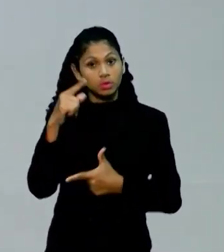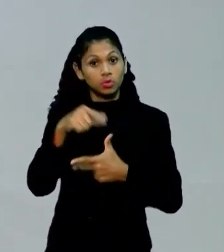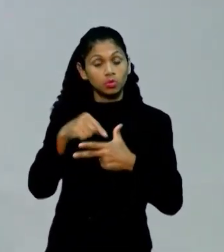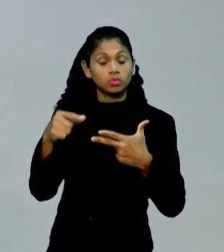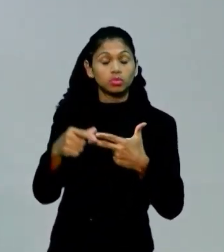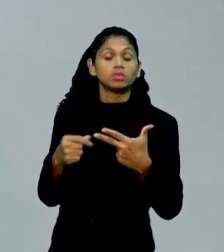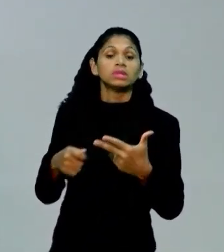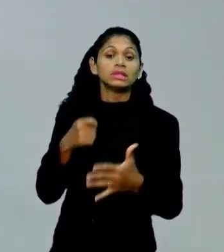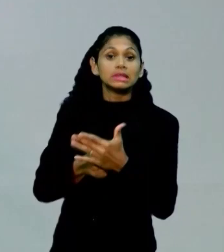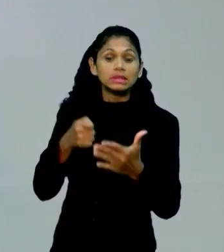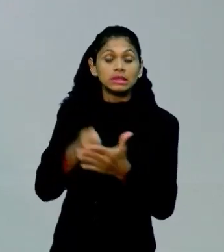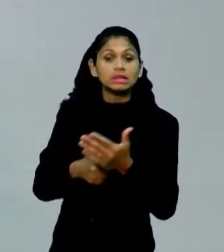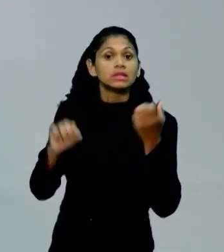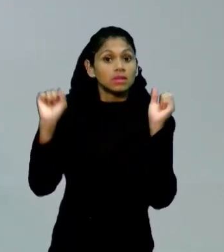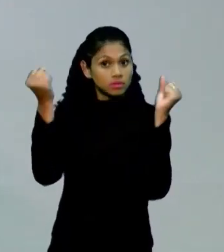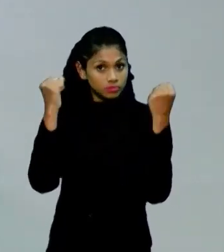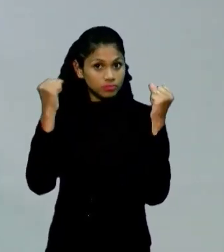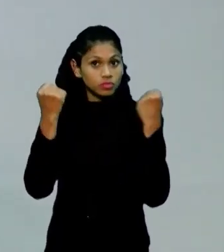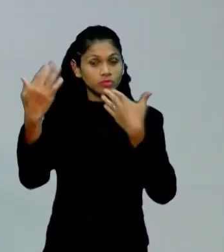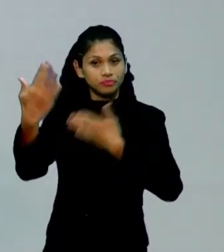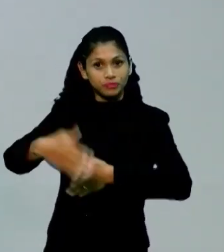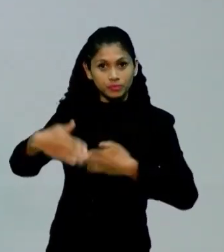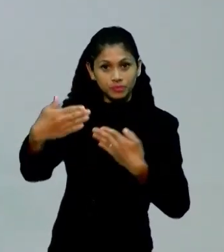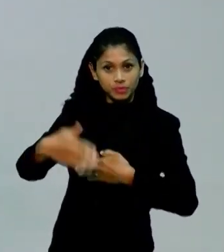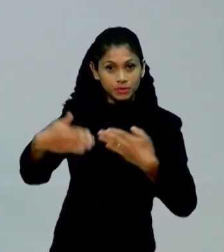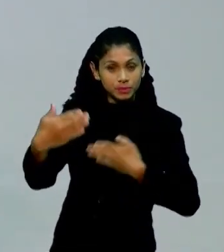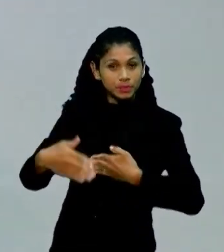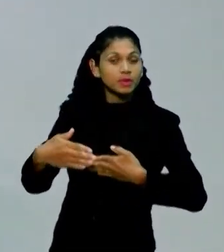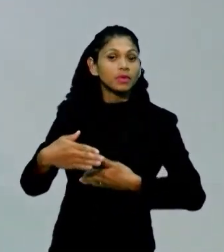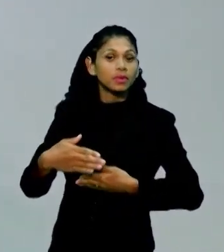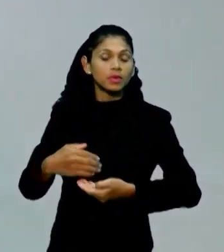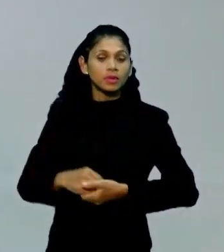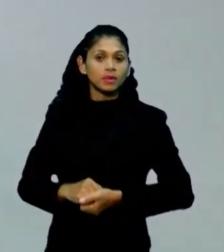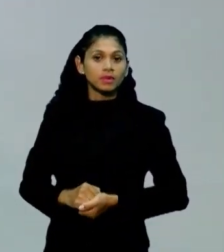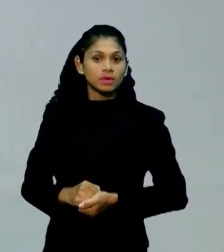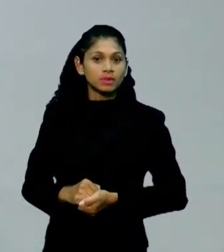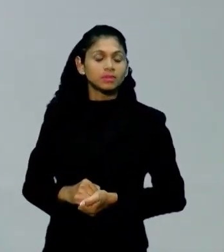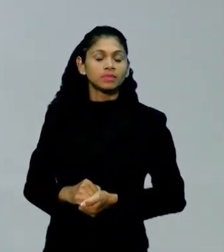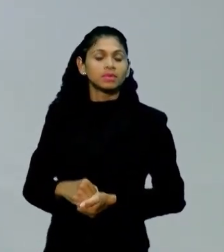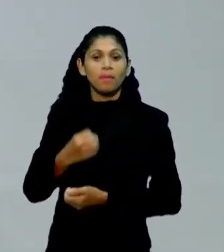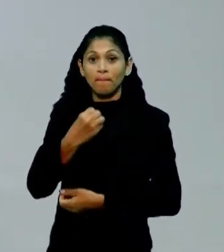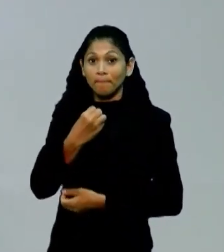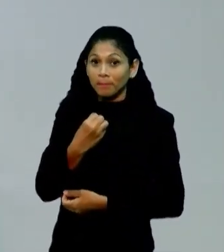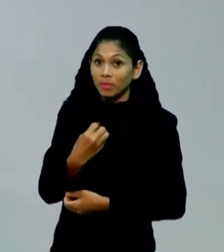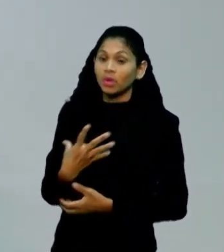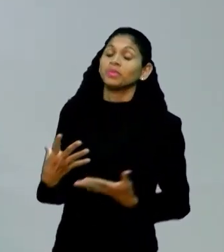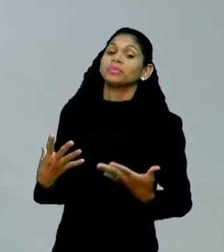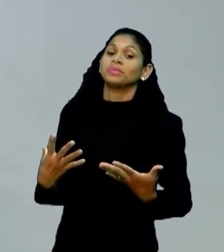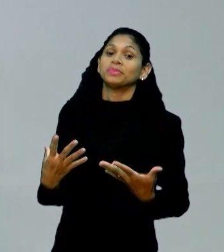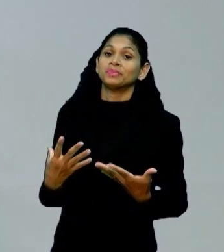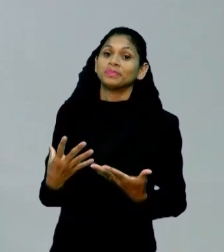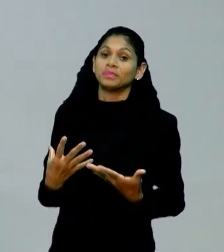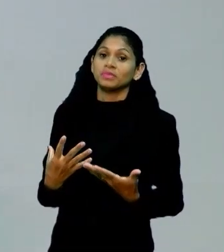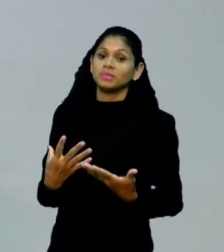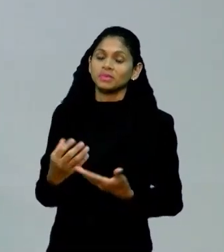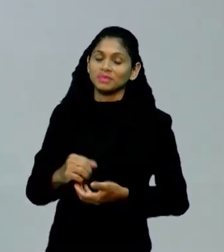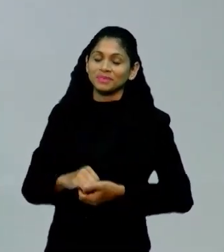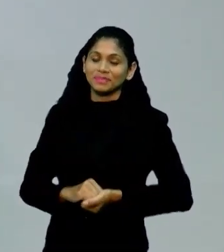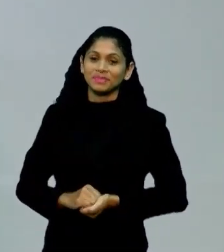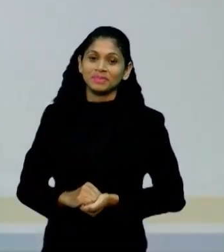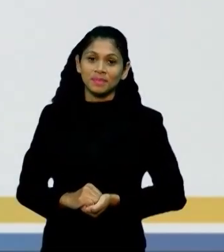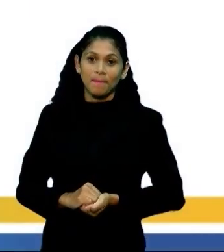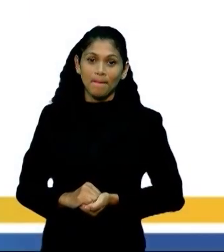questão da Educação Física nessa prova que é tão tão delicinha porque ela é a porta pra entrada pro Universo de